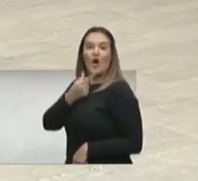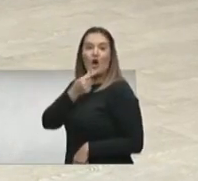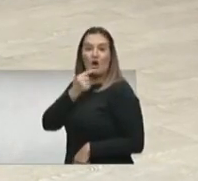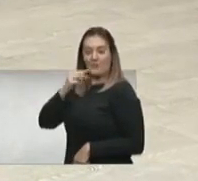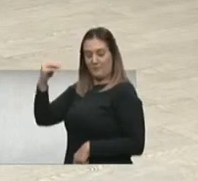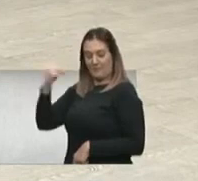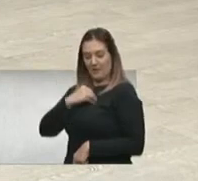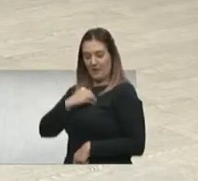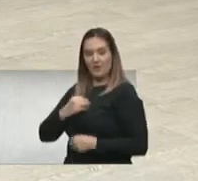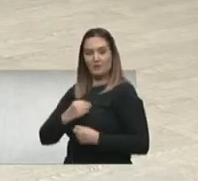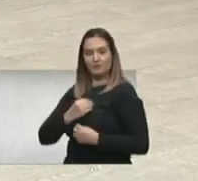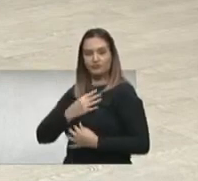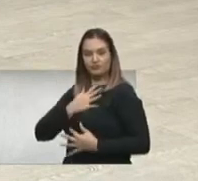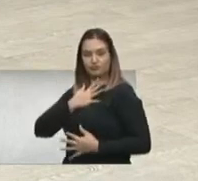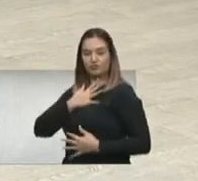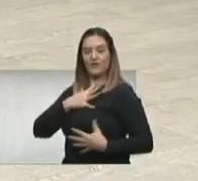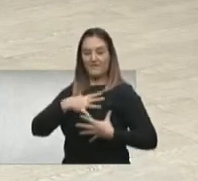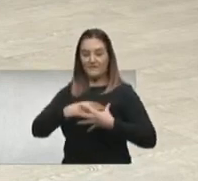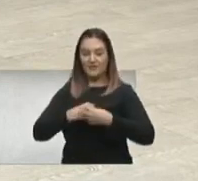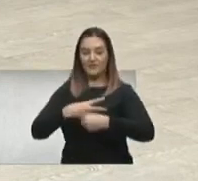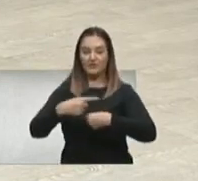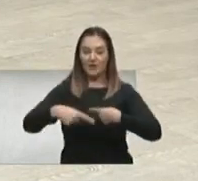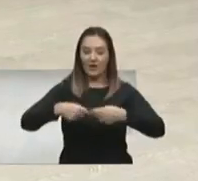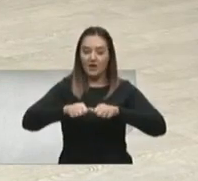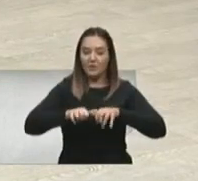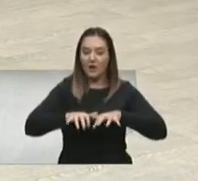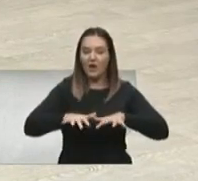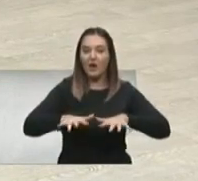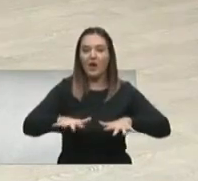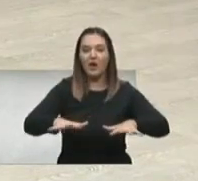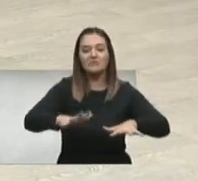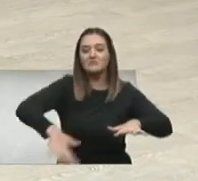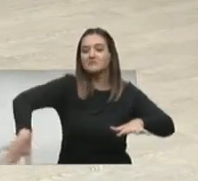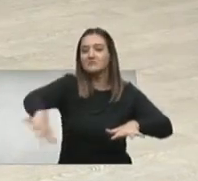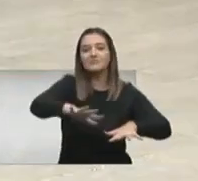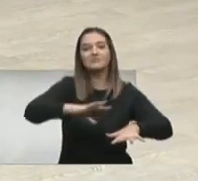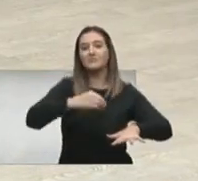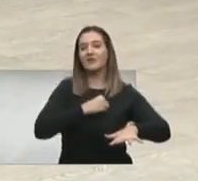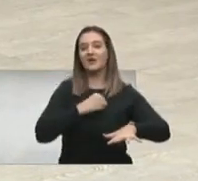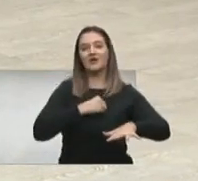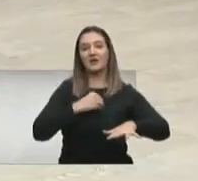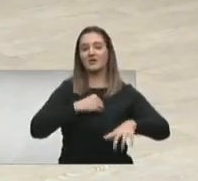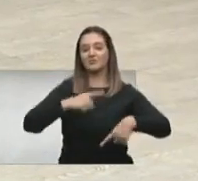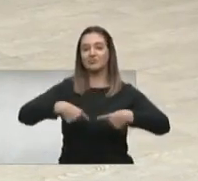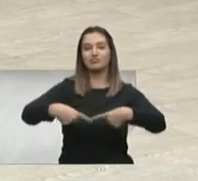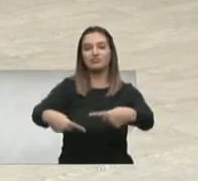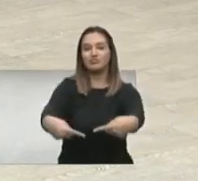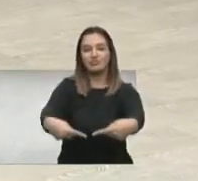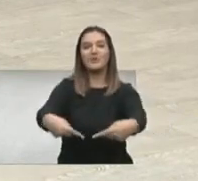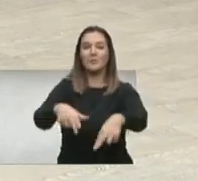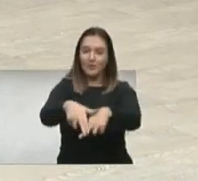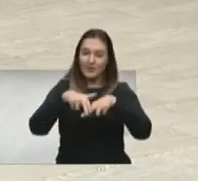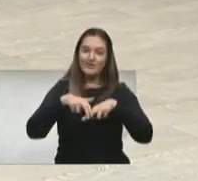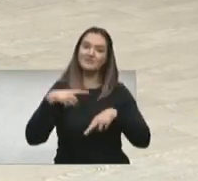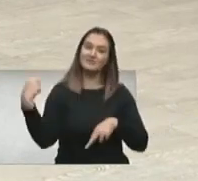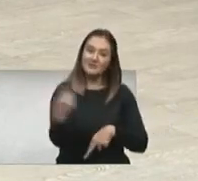pecado a morte, assim a morte passou a todos os homens, porque todos pecaram. Em outras palavras, o pecado entrou na vida humana e atingiu a todos.